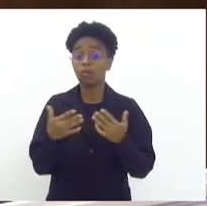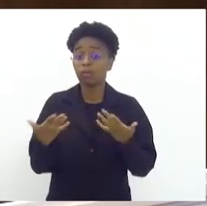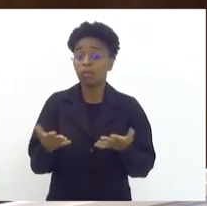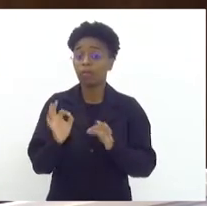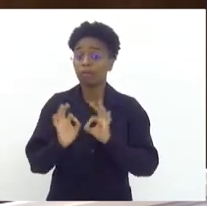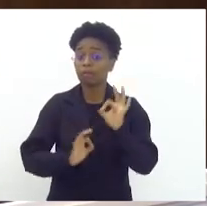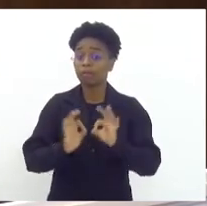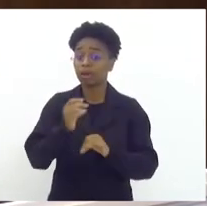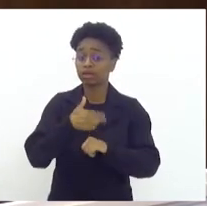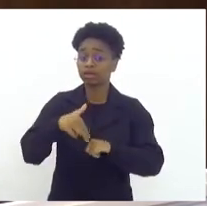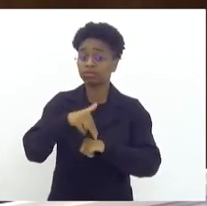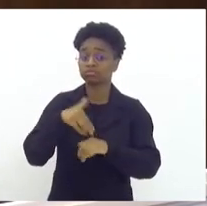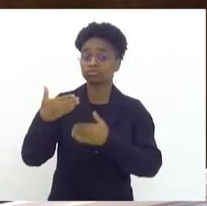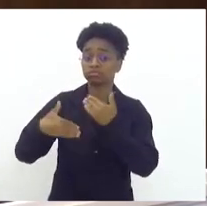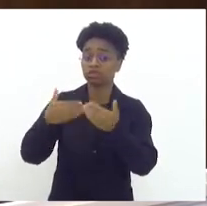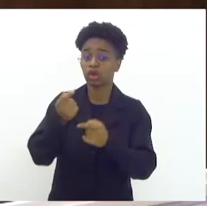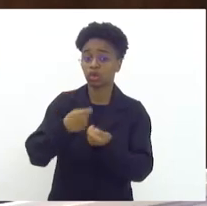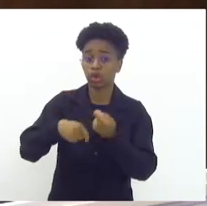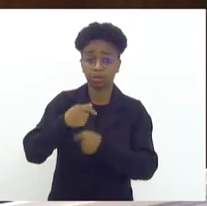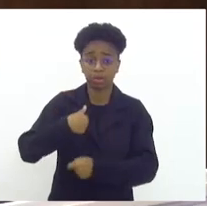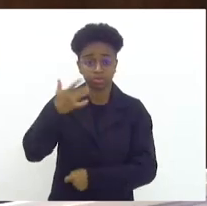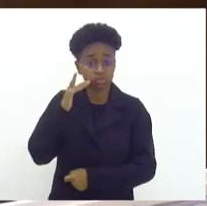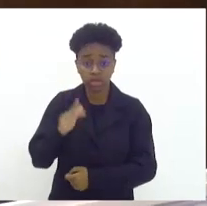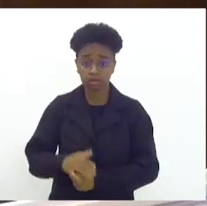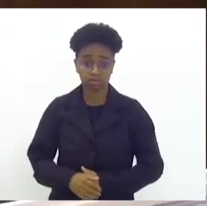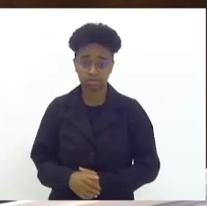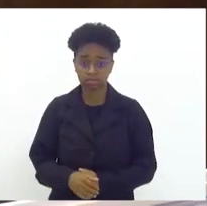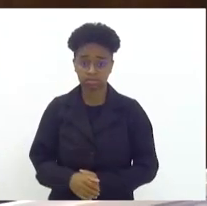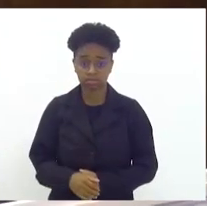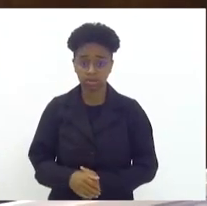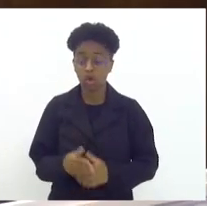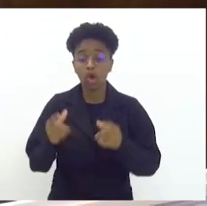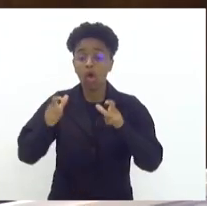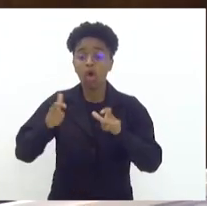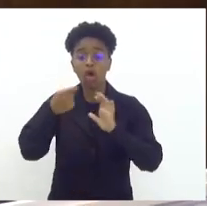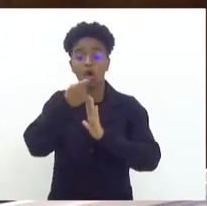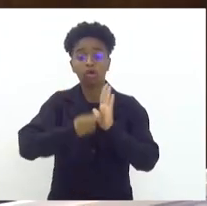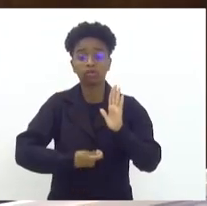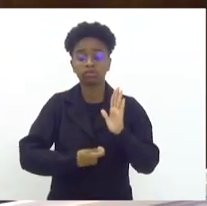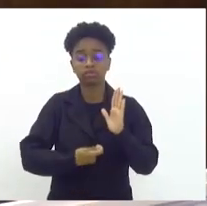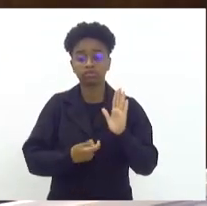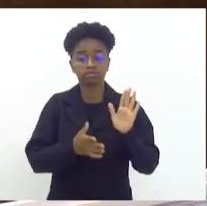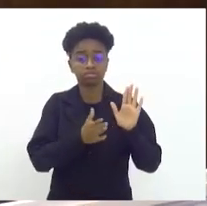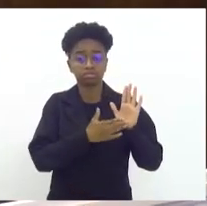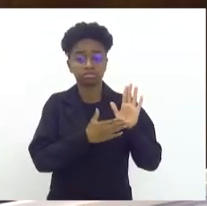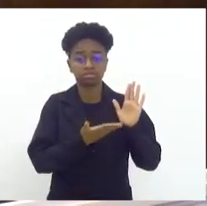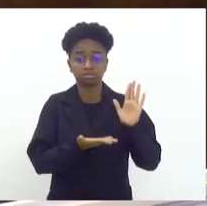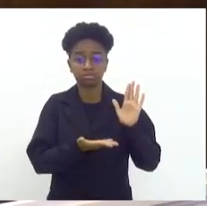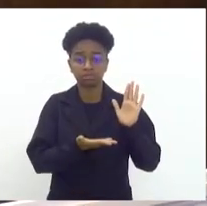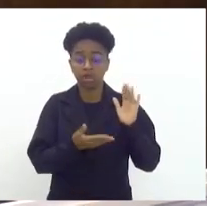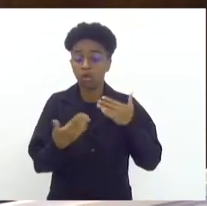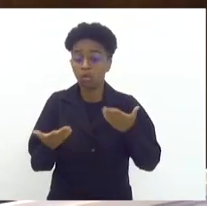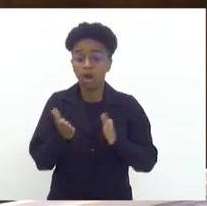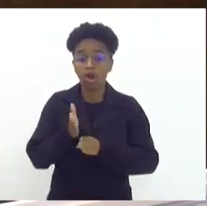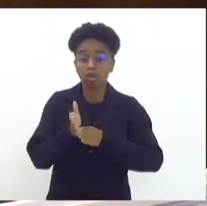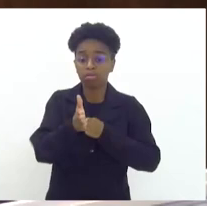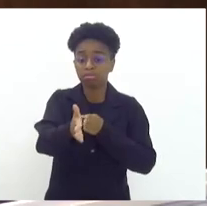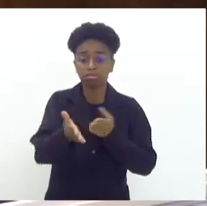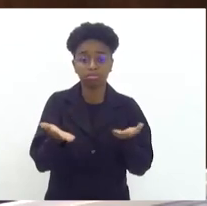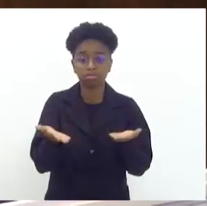Nacional de Desenvolvimento econômico do país eu não sei onde é que tá escrito Qual é a linha